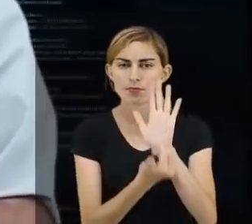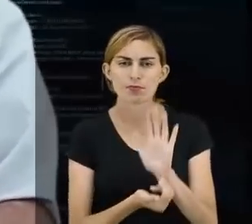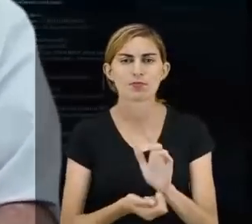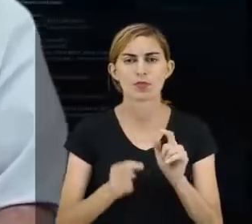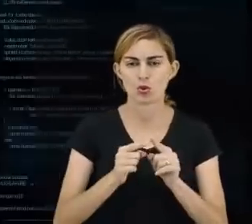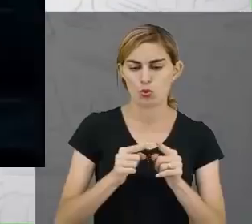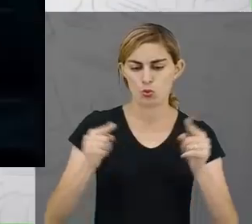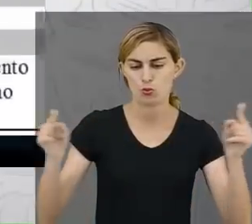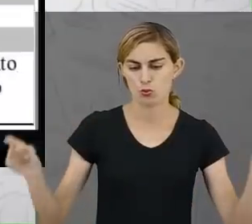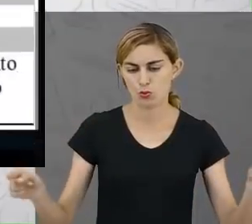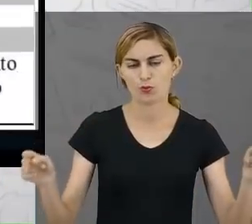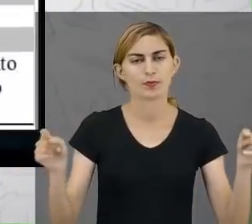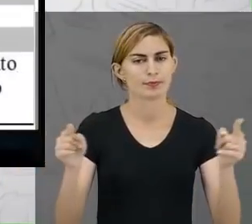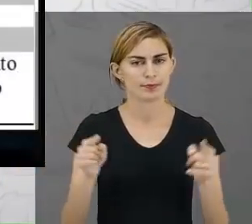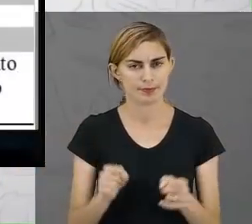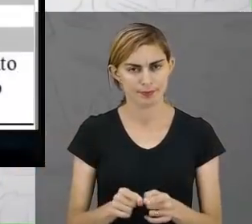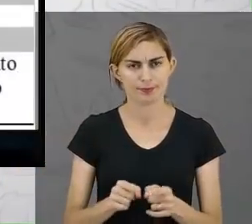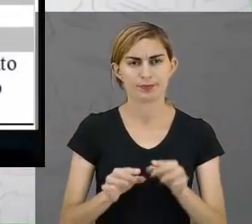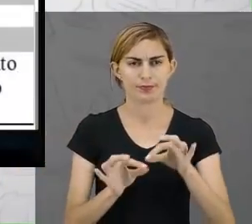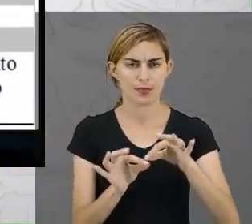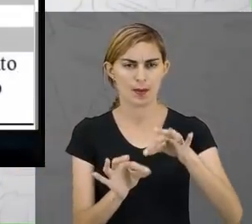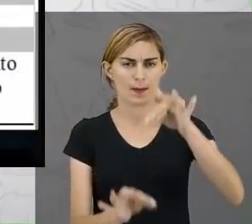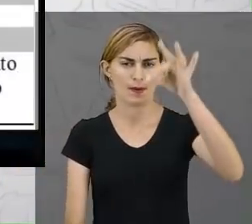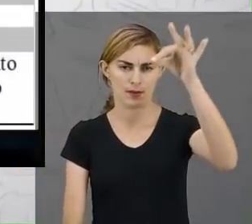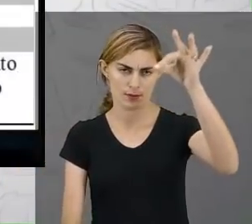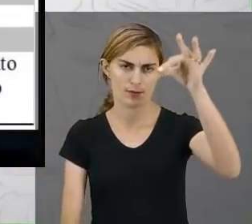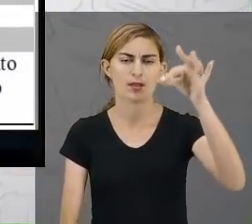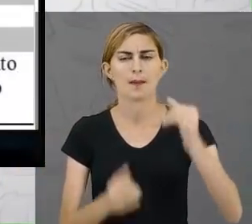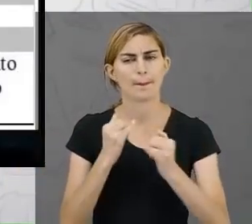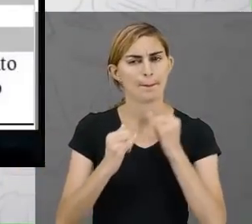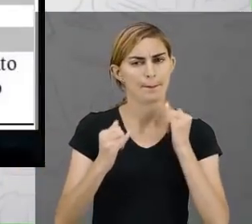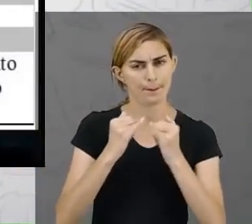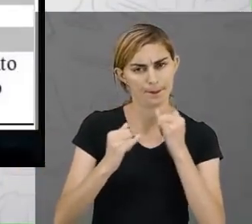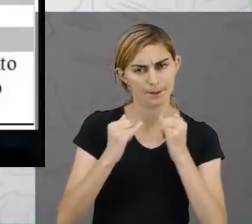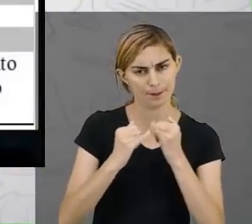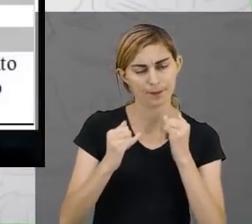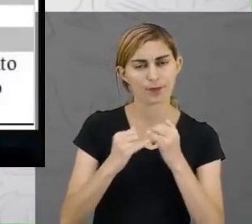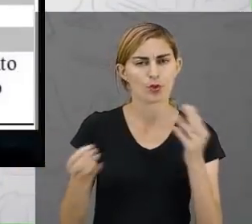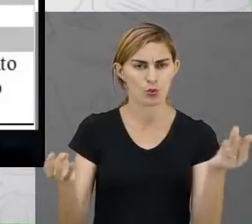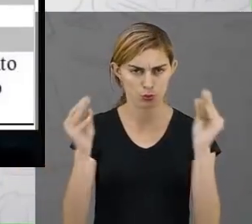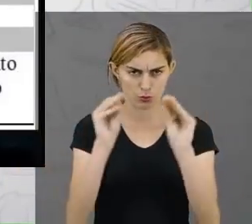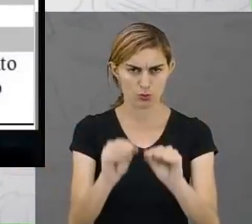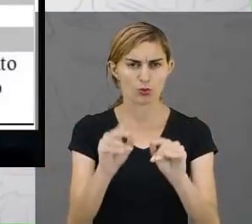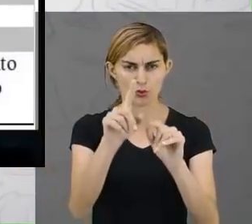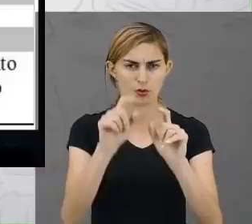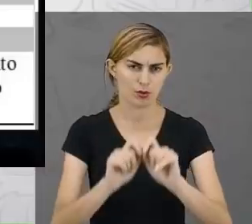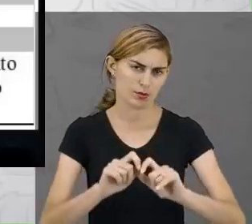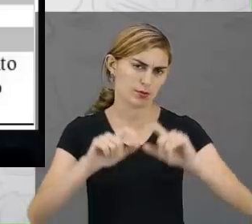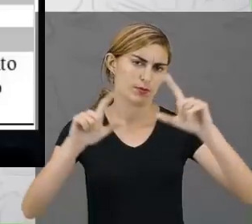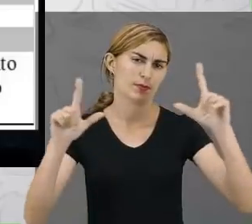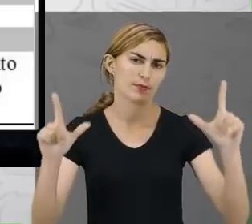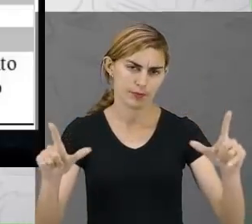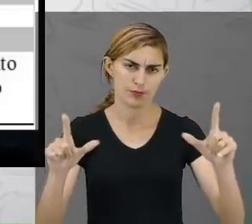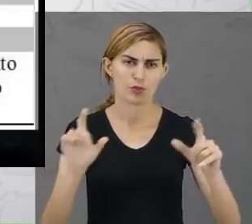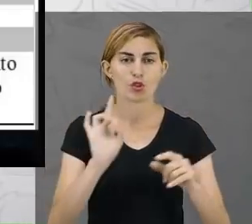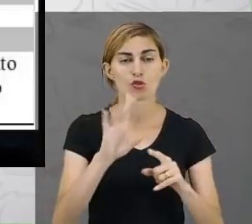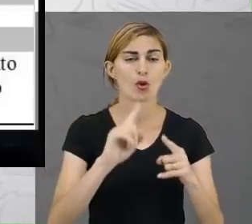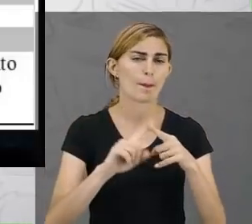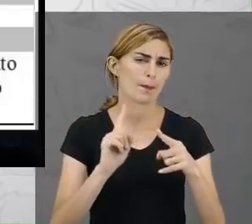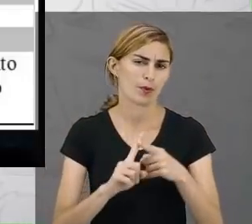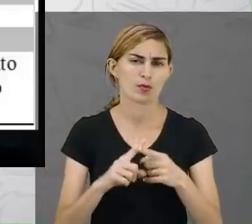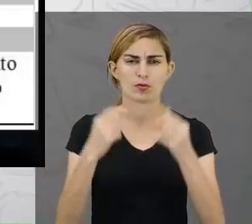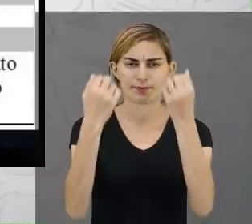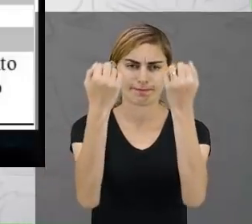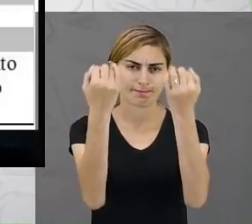e espaçamento. Margem e espaçamento, elas são muito parecidas. Então, eu coloquei aí no slide só, porque